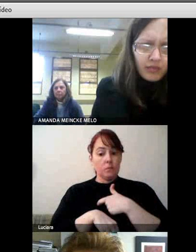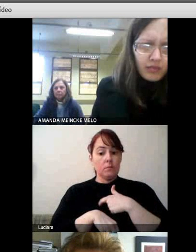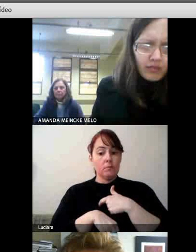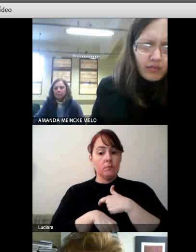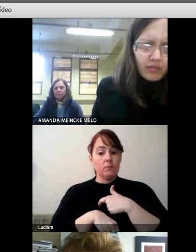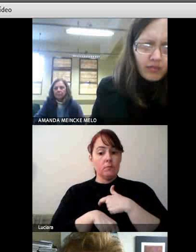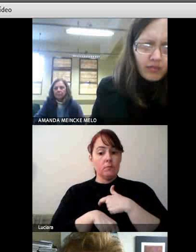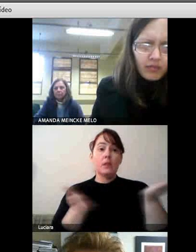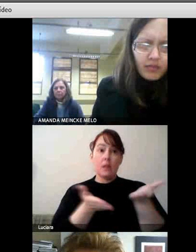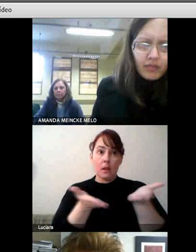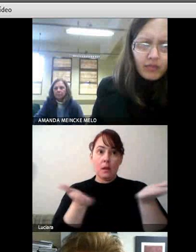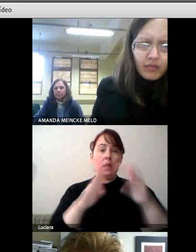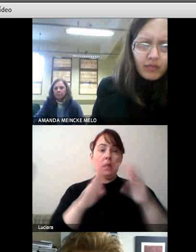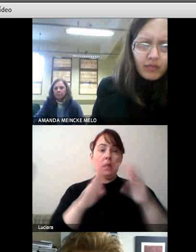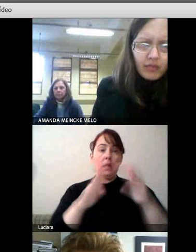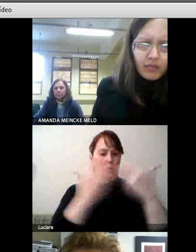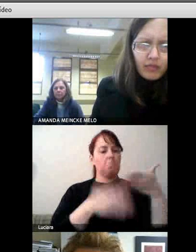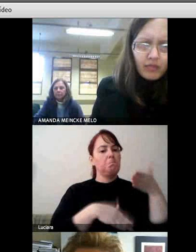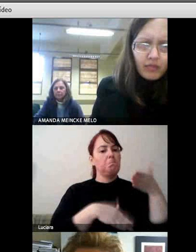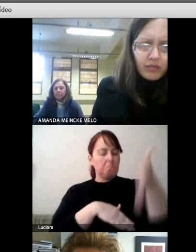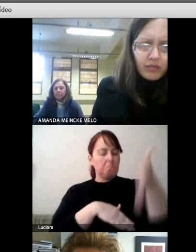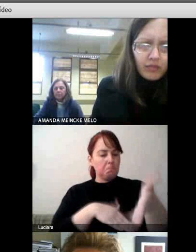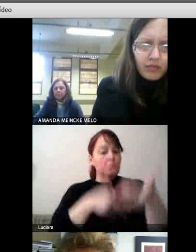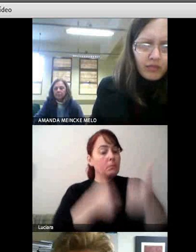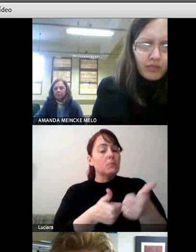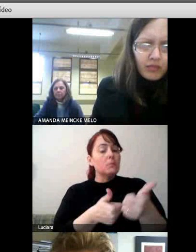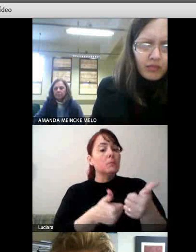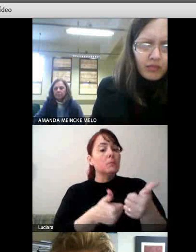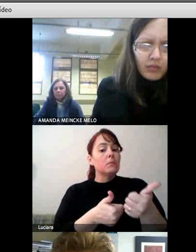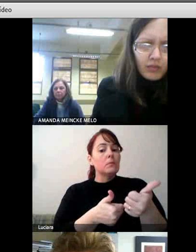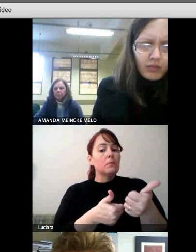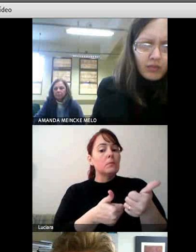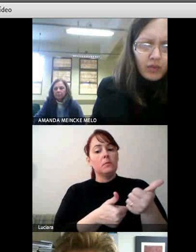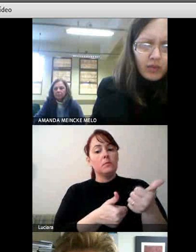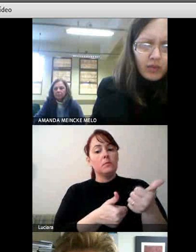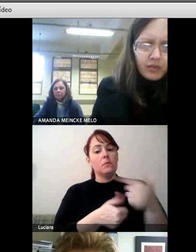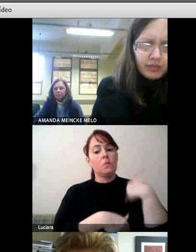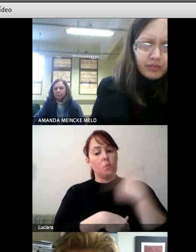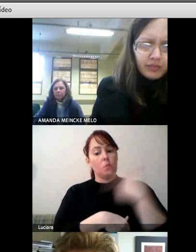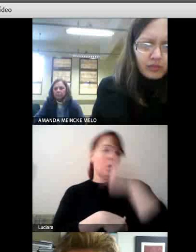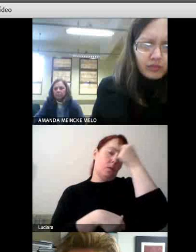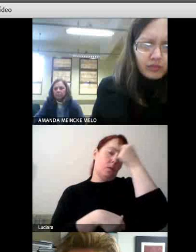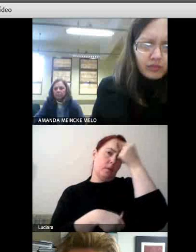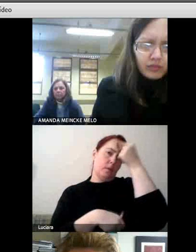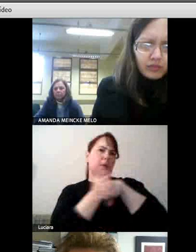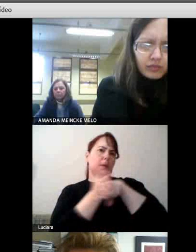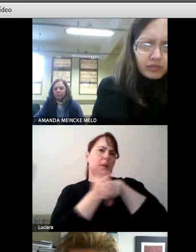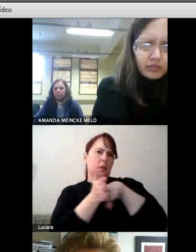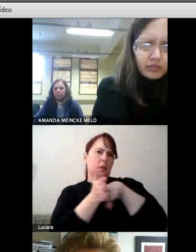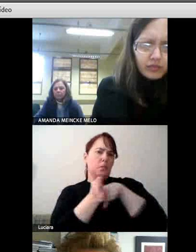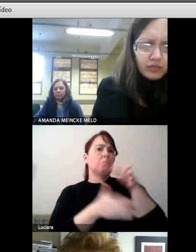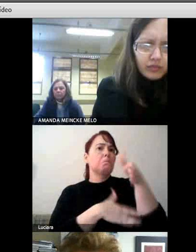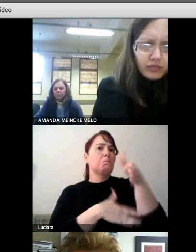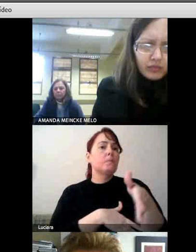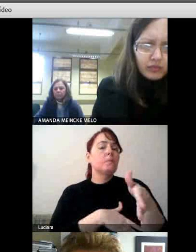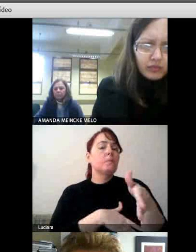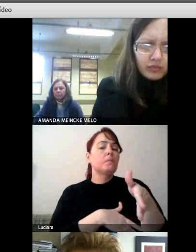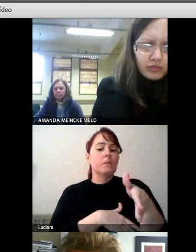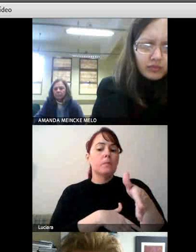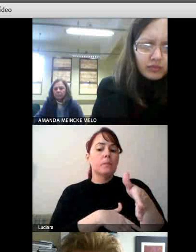se animam, não têm medo de errar. E o professor tem um condicionamento de séculos. Porque o professor ensina que se errar vai